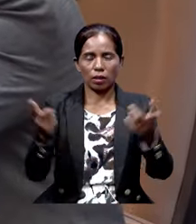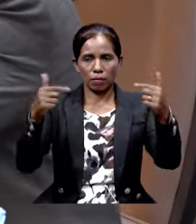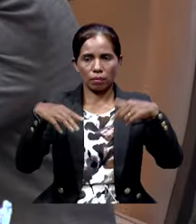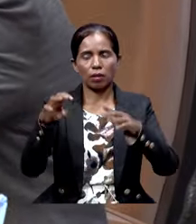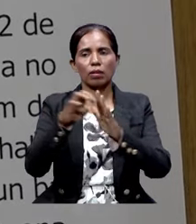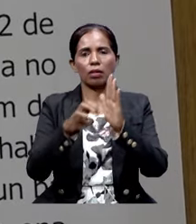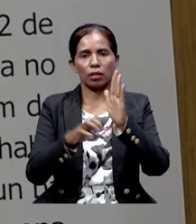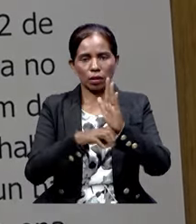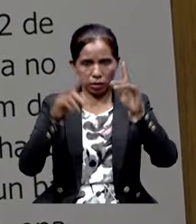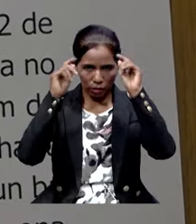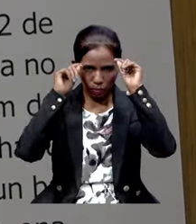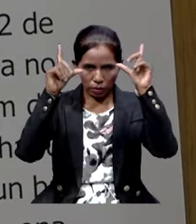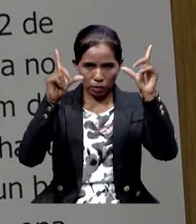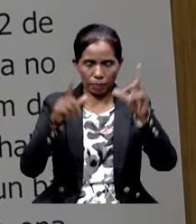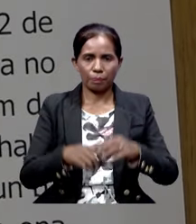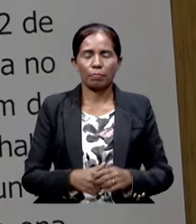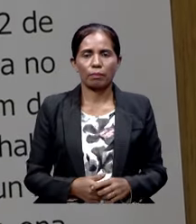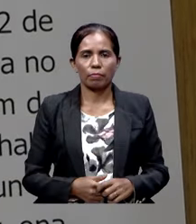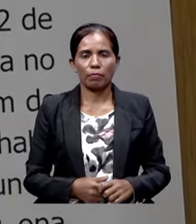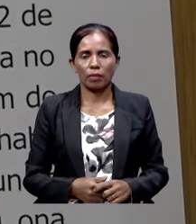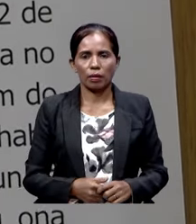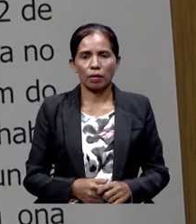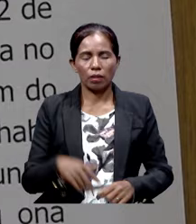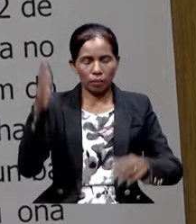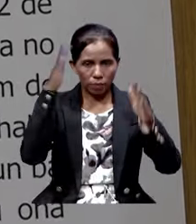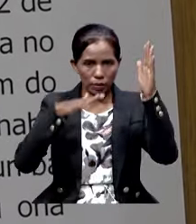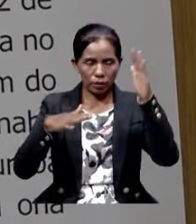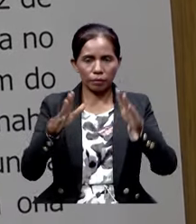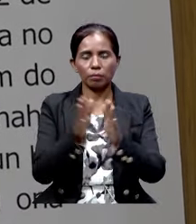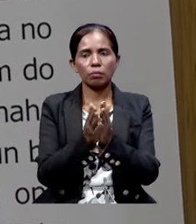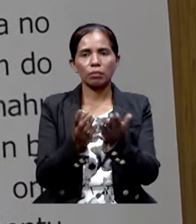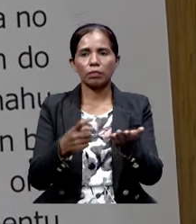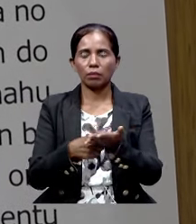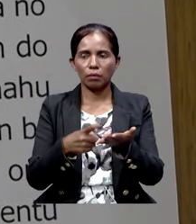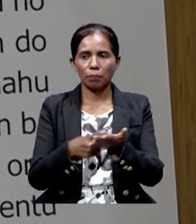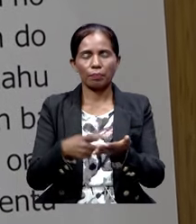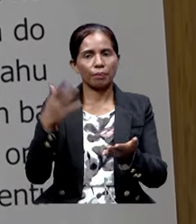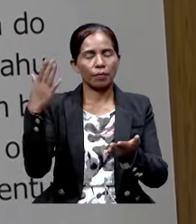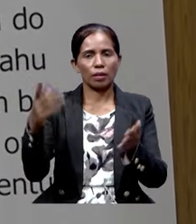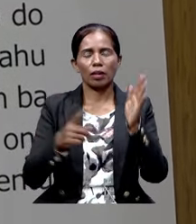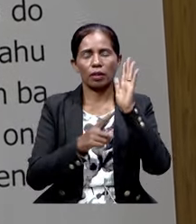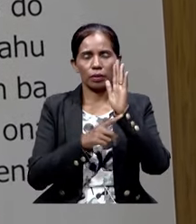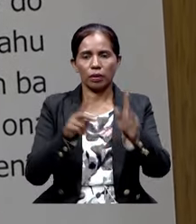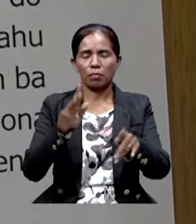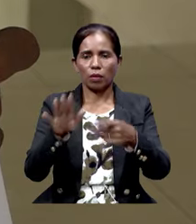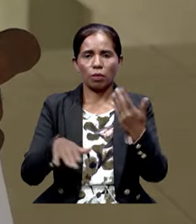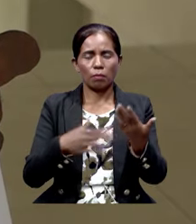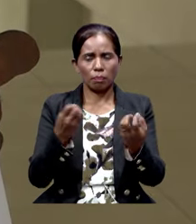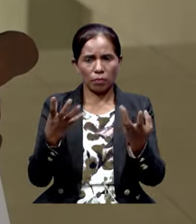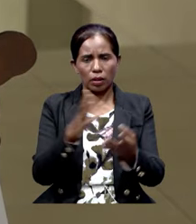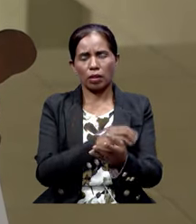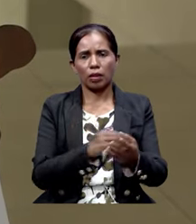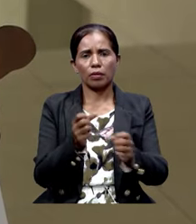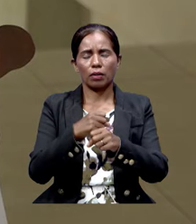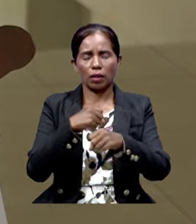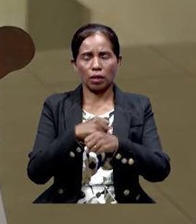estado Timor Leste. Problema caraneta passaporte nebe acontece prejudica cidadão barak, nebe